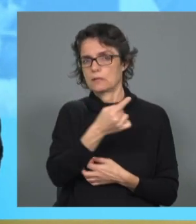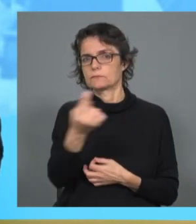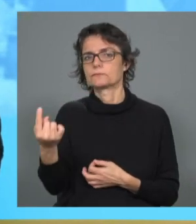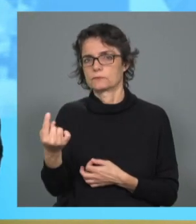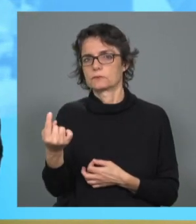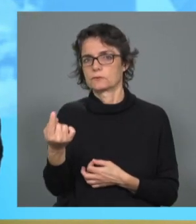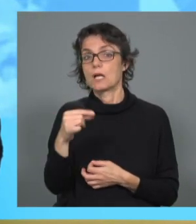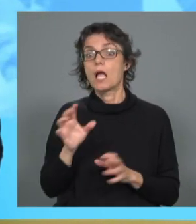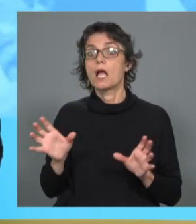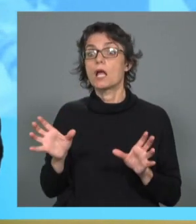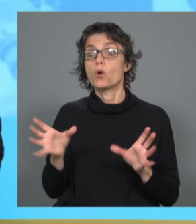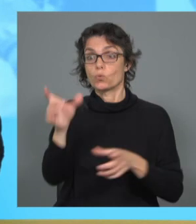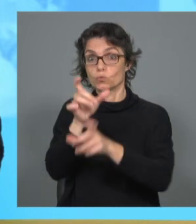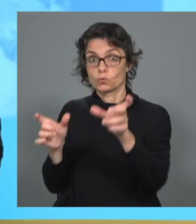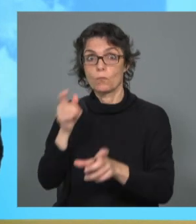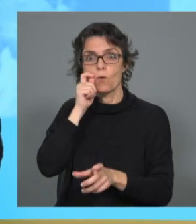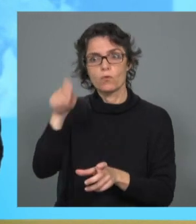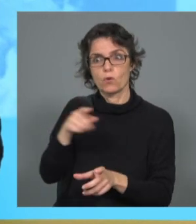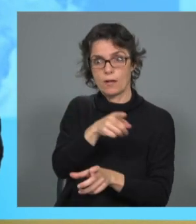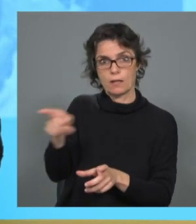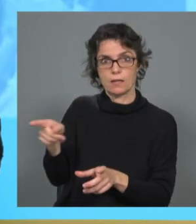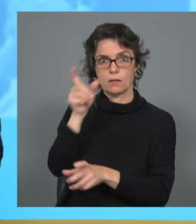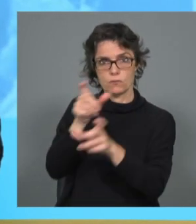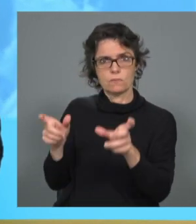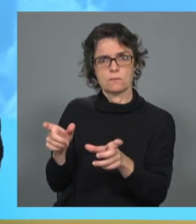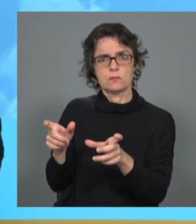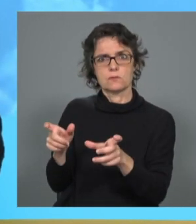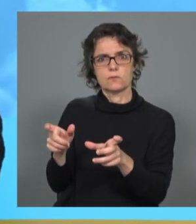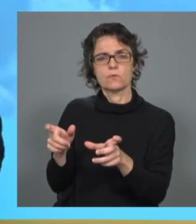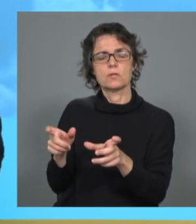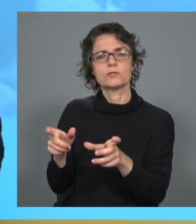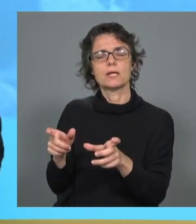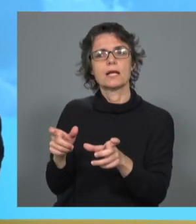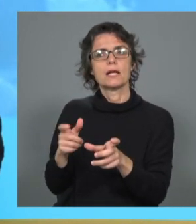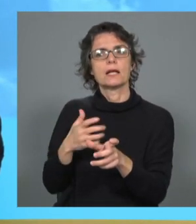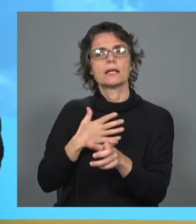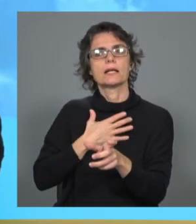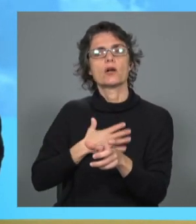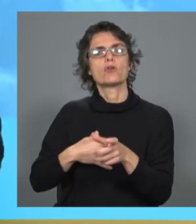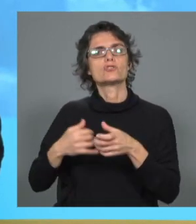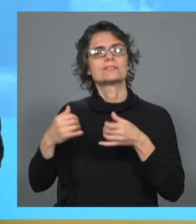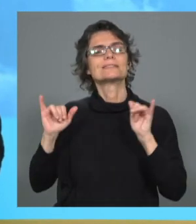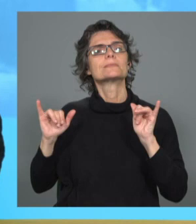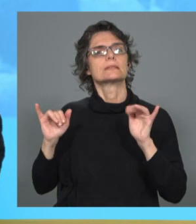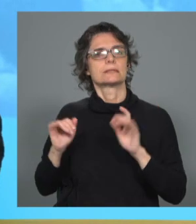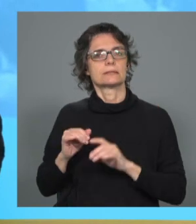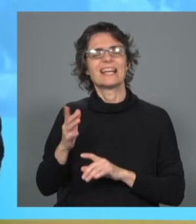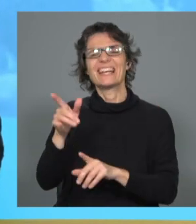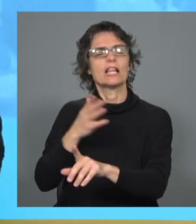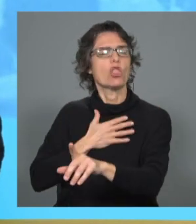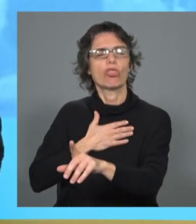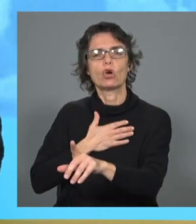povo ucraniano, o que eu tenho notado é que não são pessoas que gostem de estar dependentes, não é? Das outras, de estar a